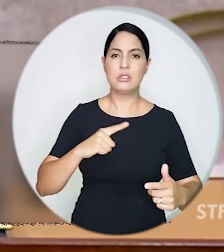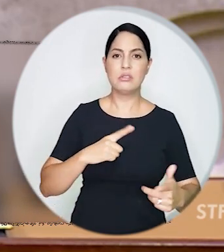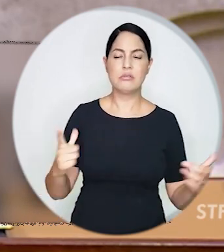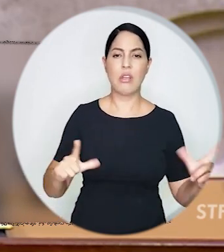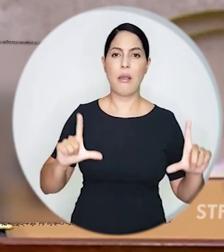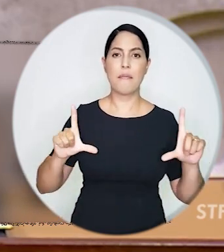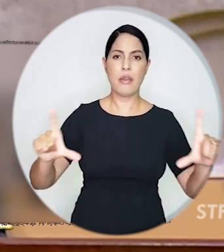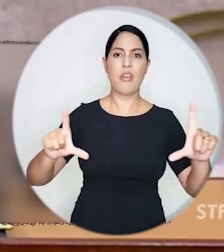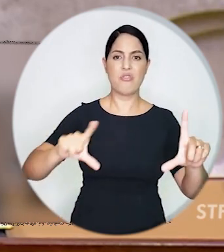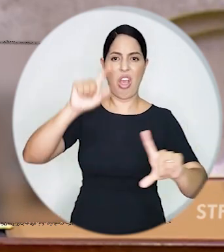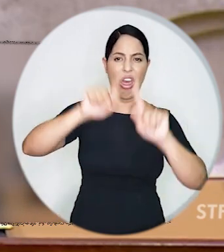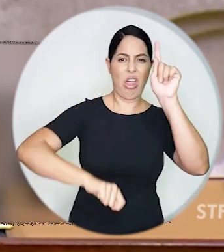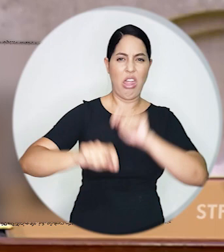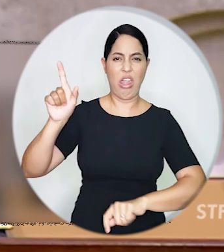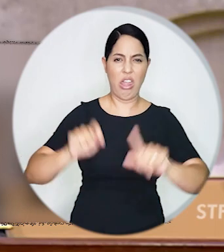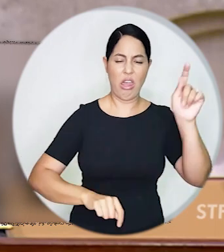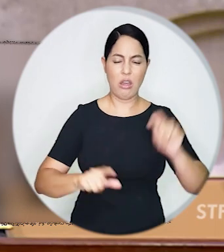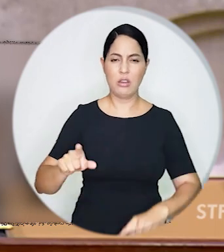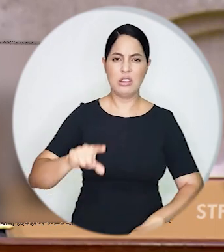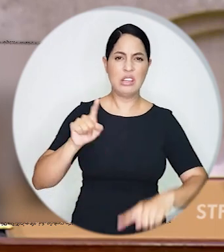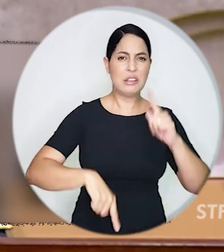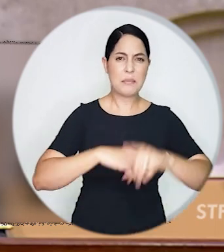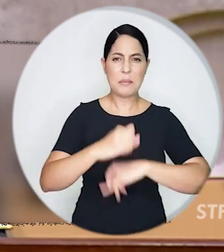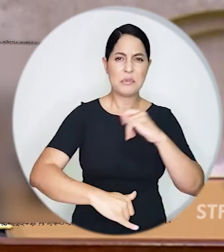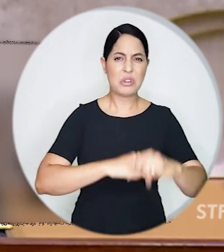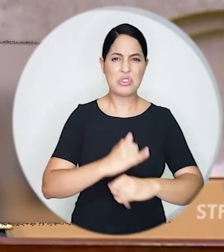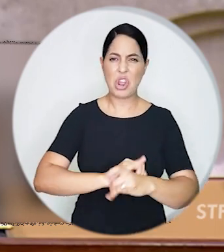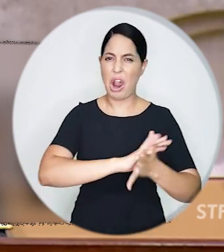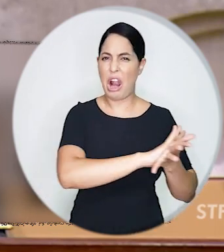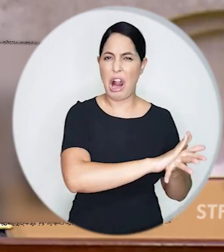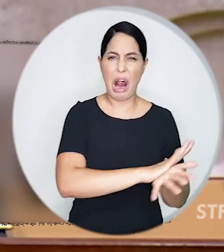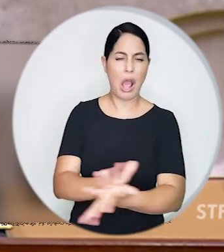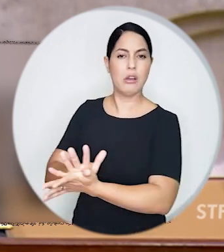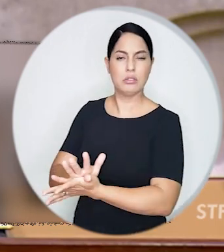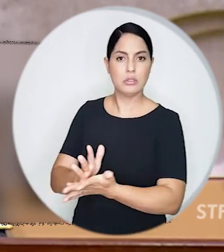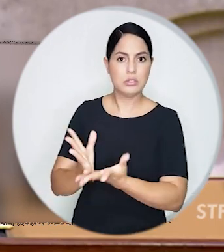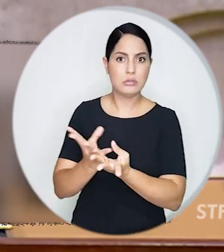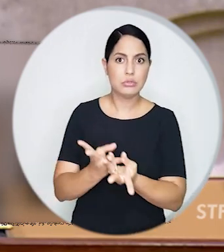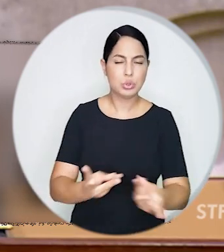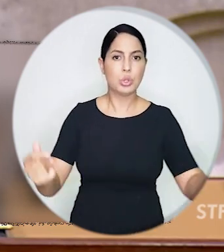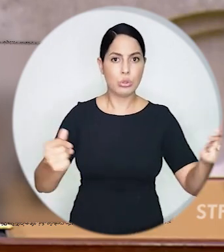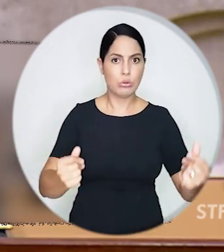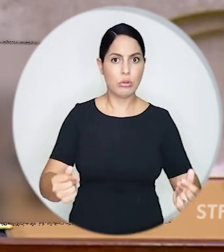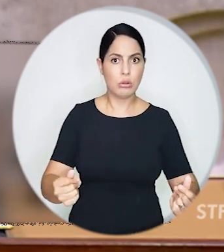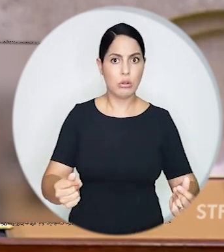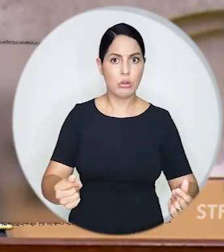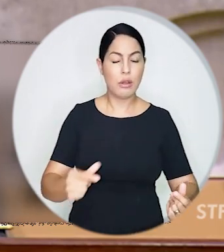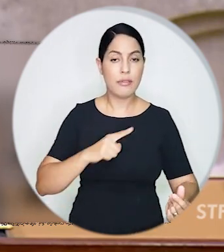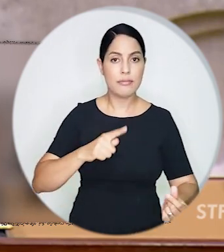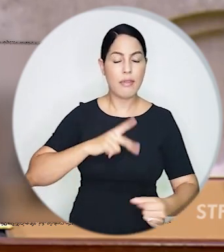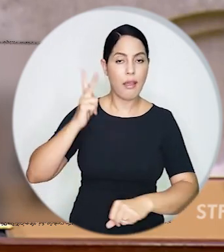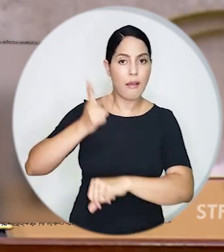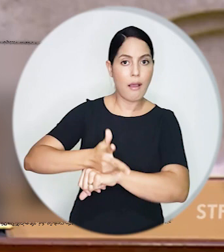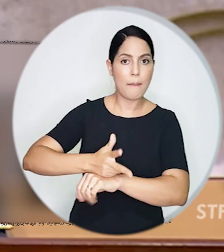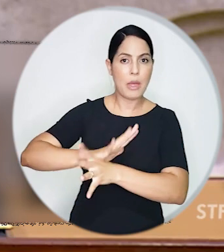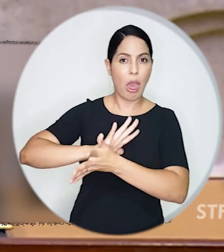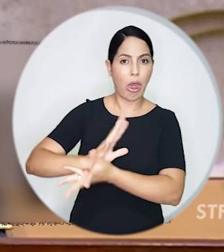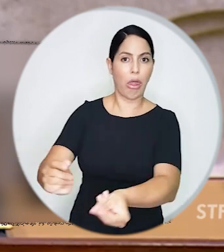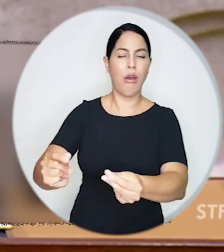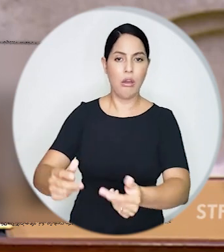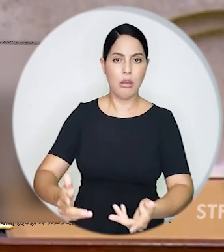e livros, destruíram equipamentos digitais e de áudio-vídeo,